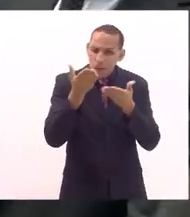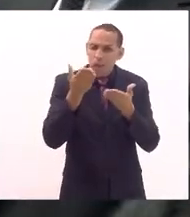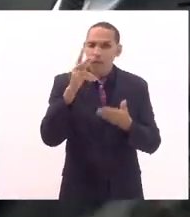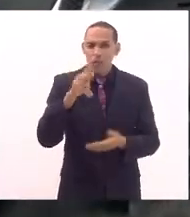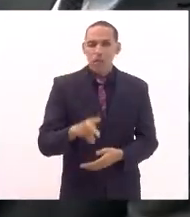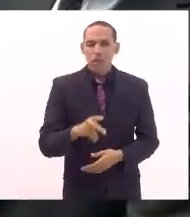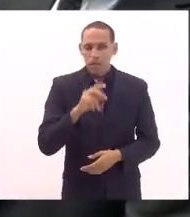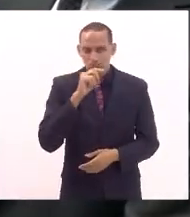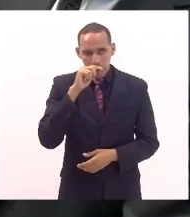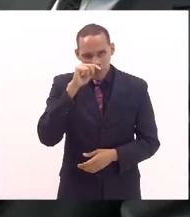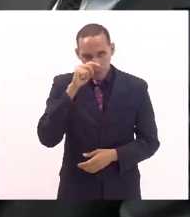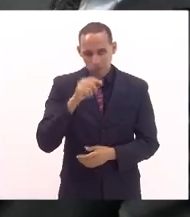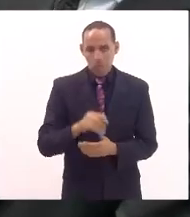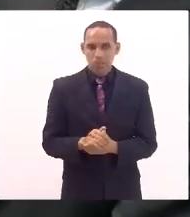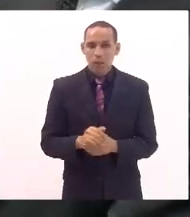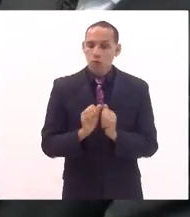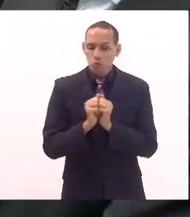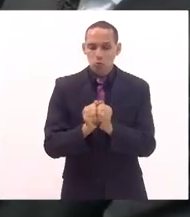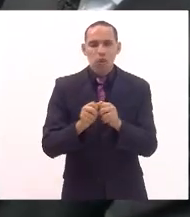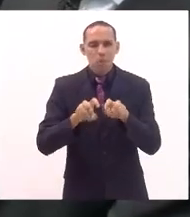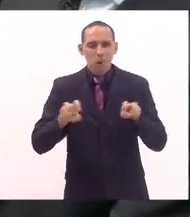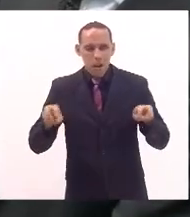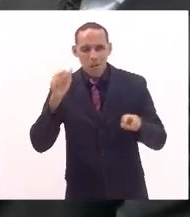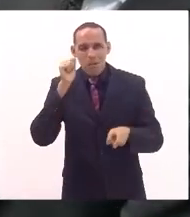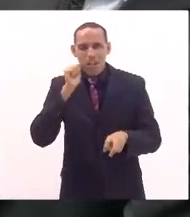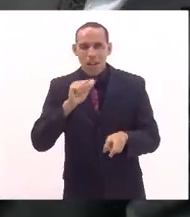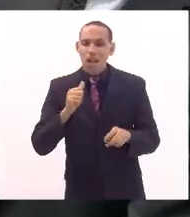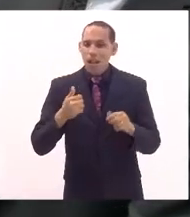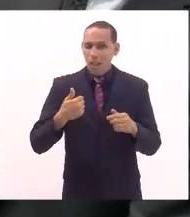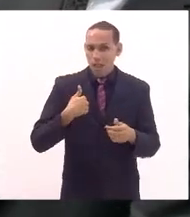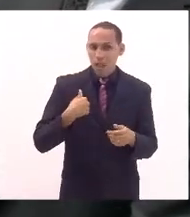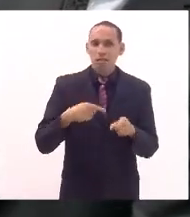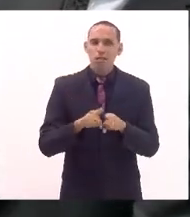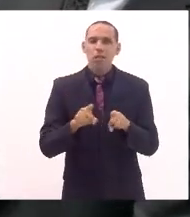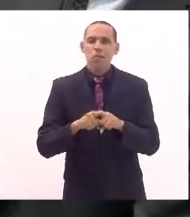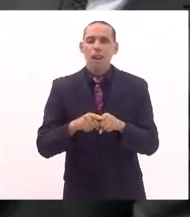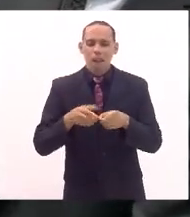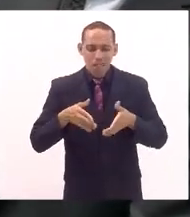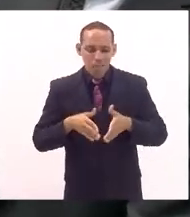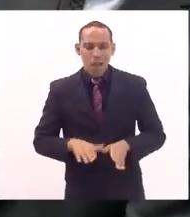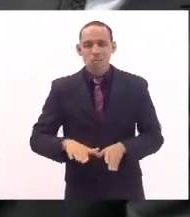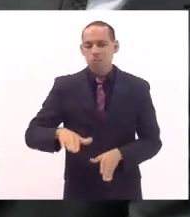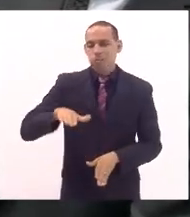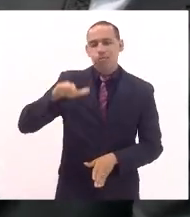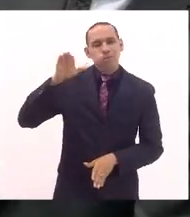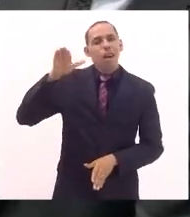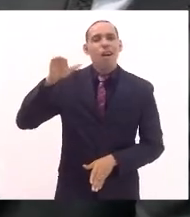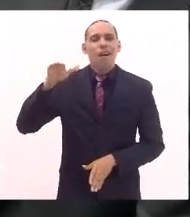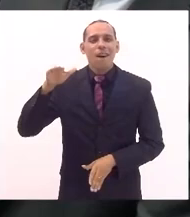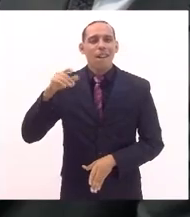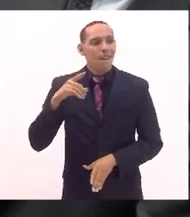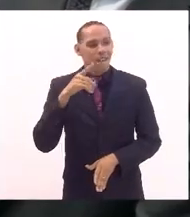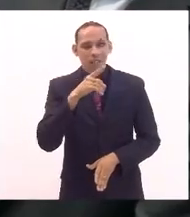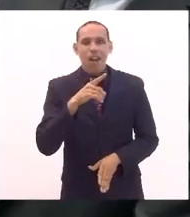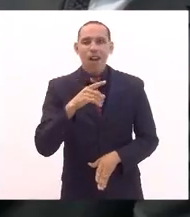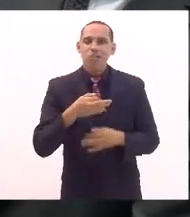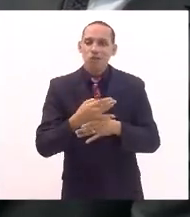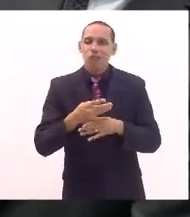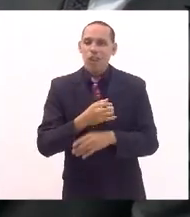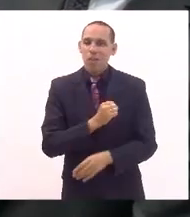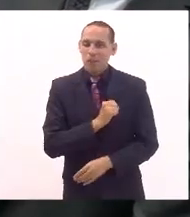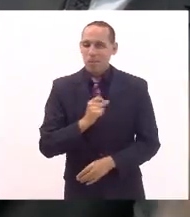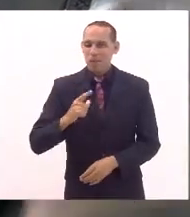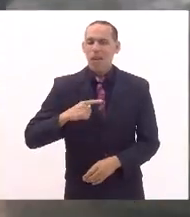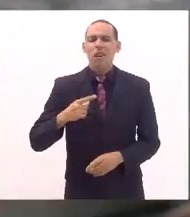vossa excelência para junto com a bancada feminina com eu que sou nascido e criado comigo na casa da cidade de São Gonçalo